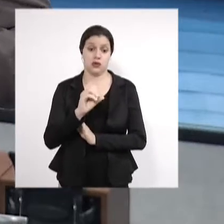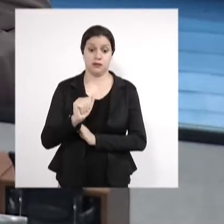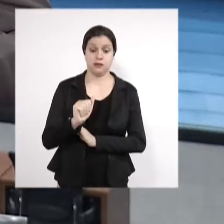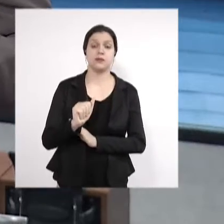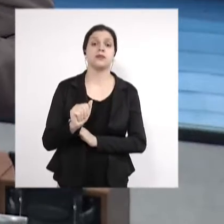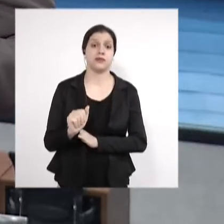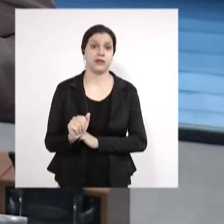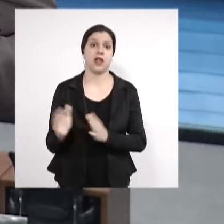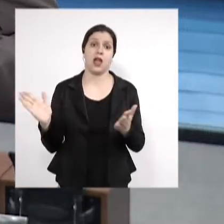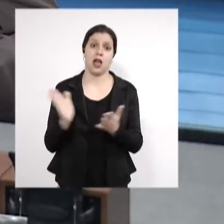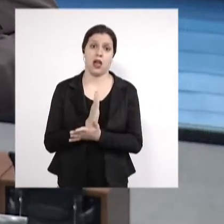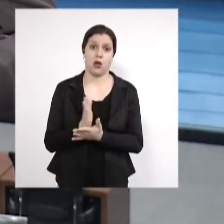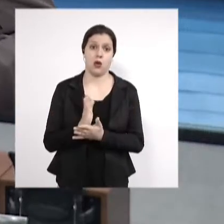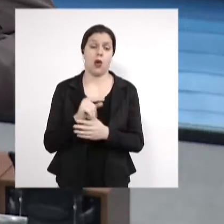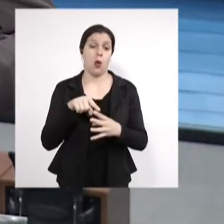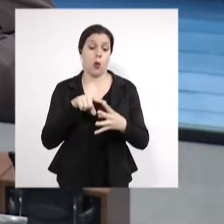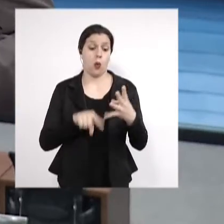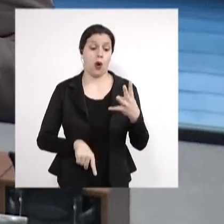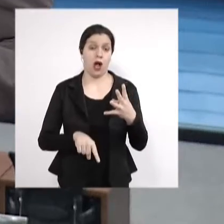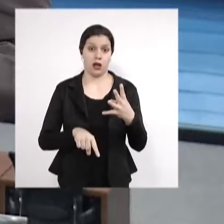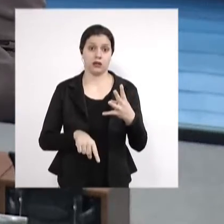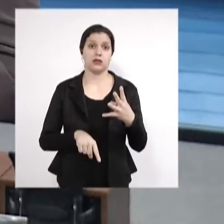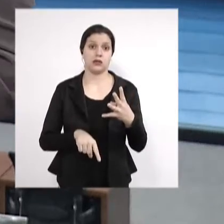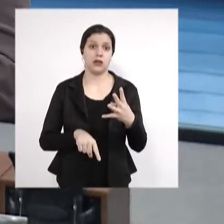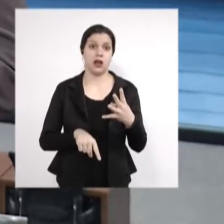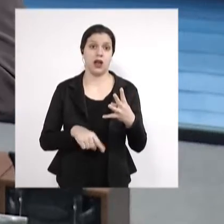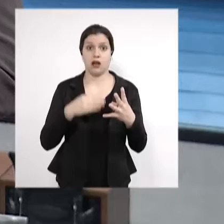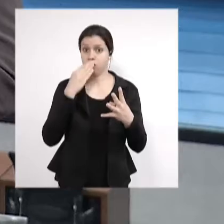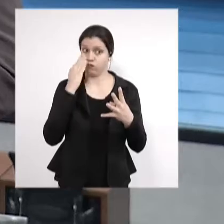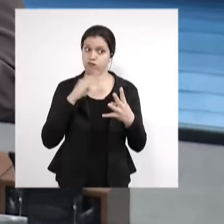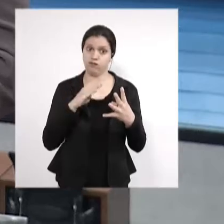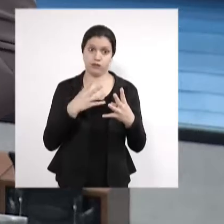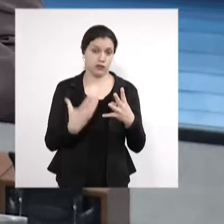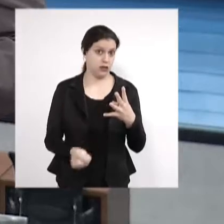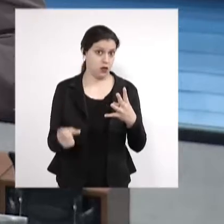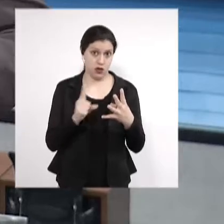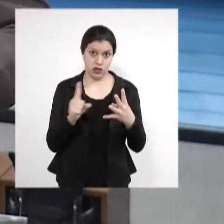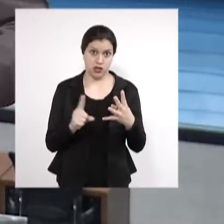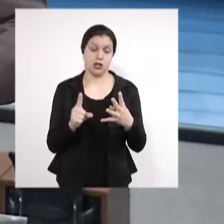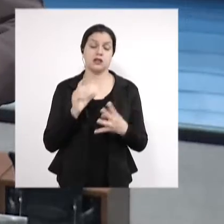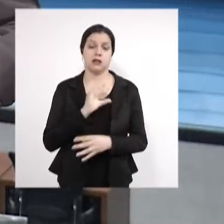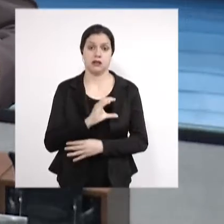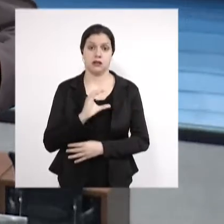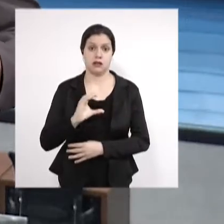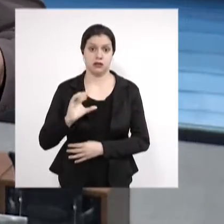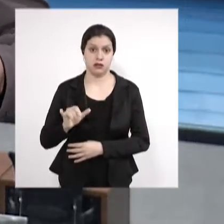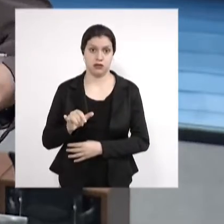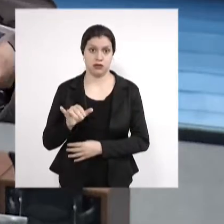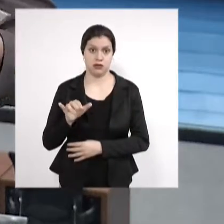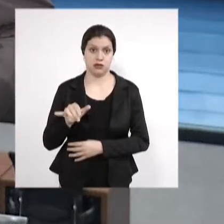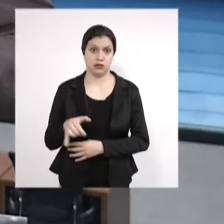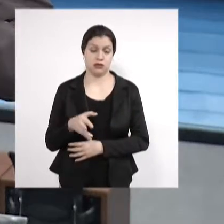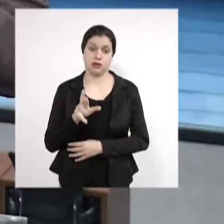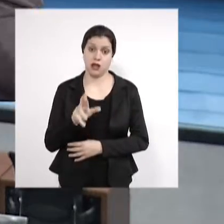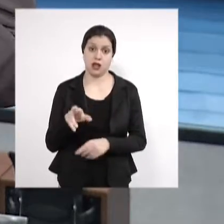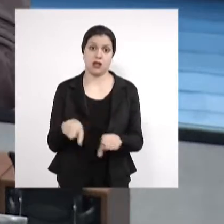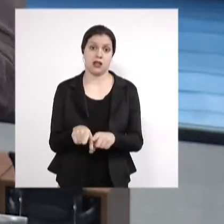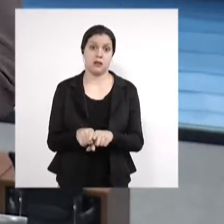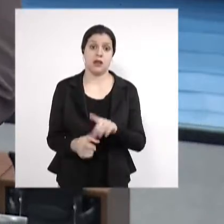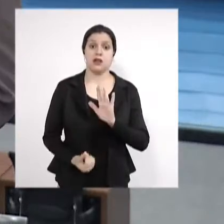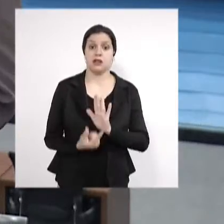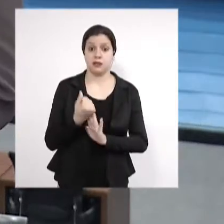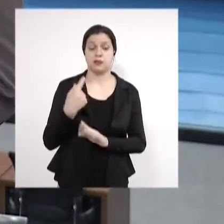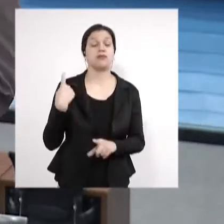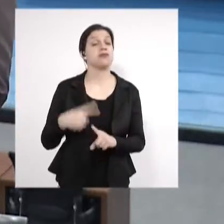Foram recusadas 4 emendas pela Comissão de Constituição, Justiça e Redação e pela Comissão de Finanças e Orçamento, porque quando se fala